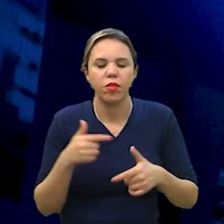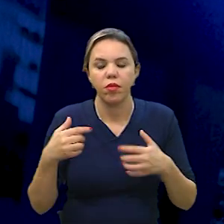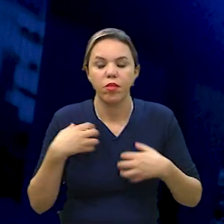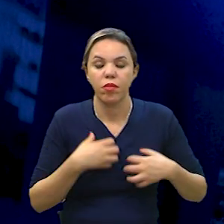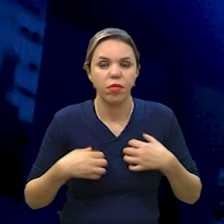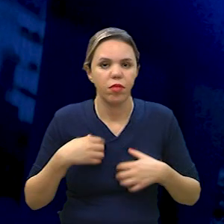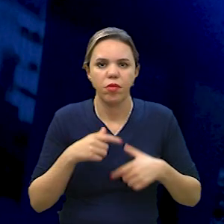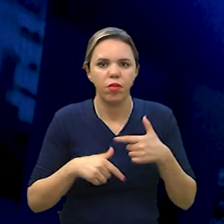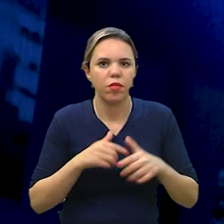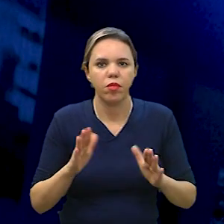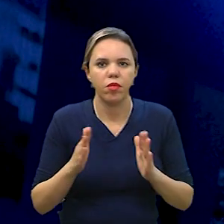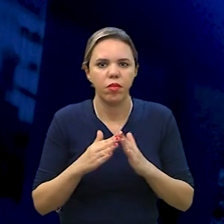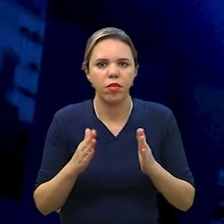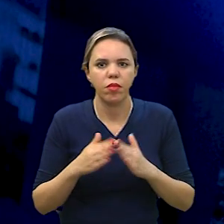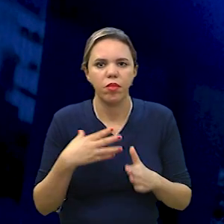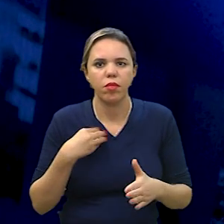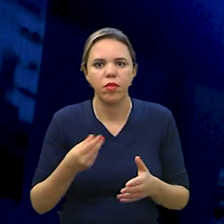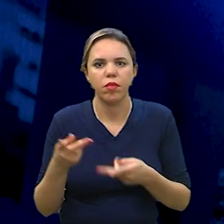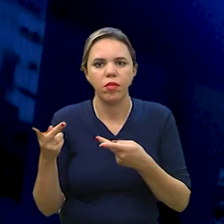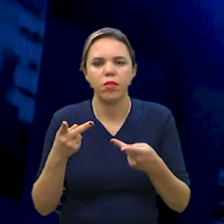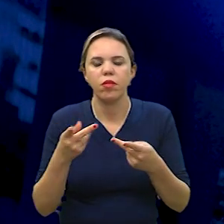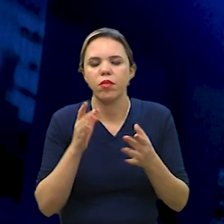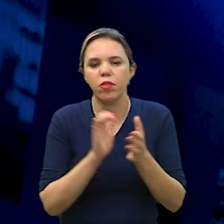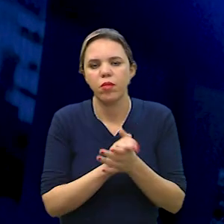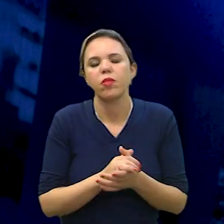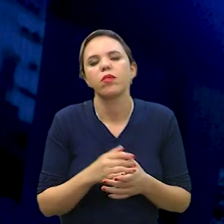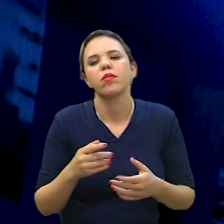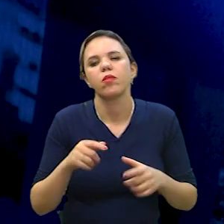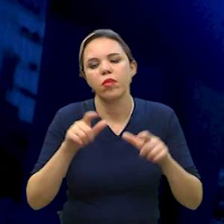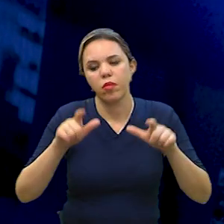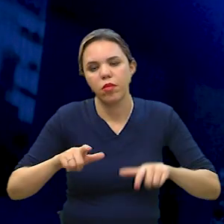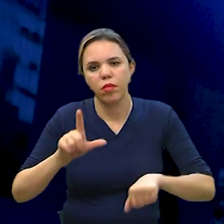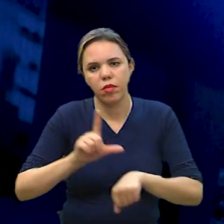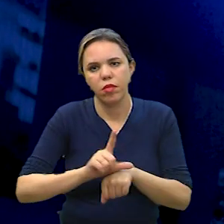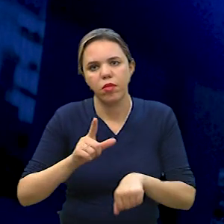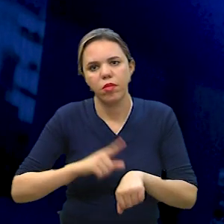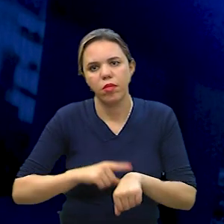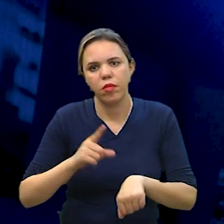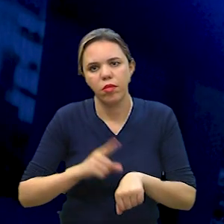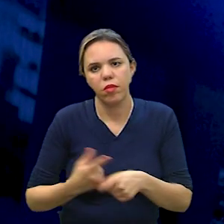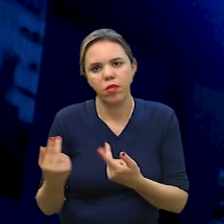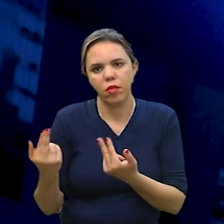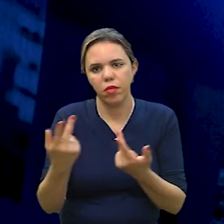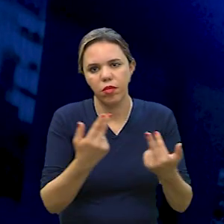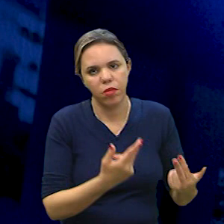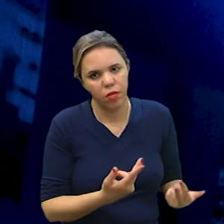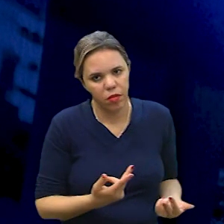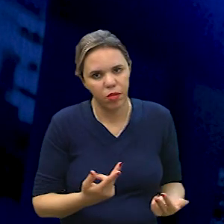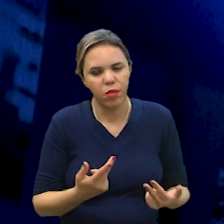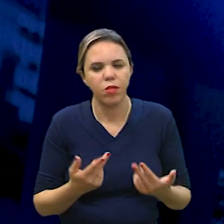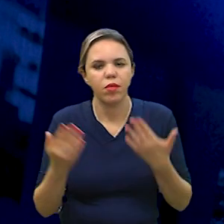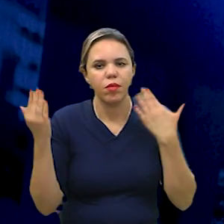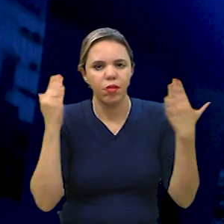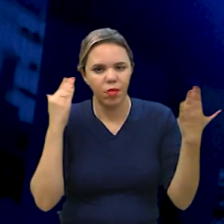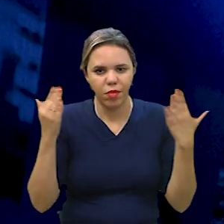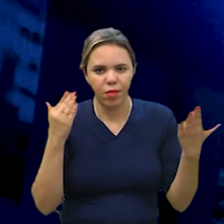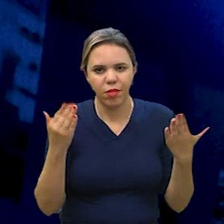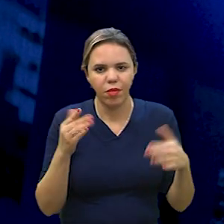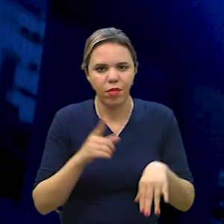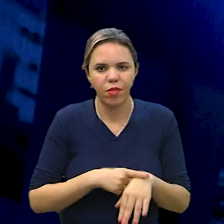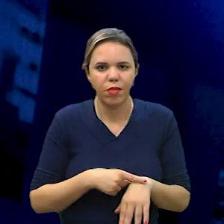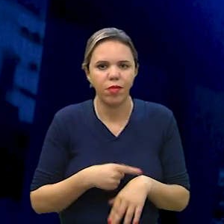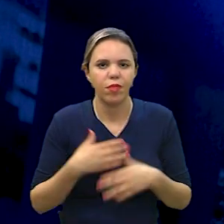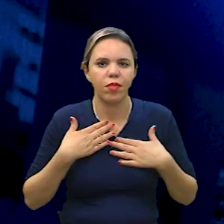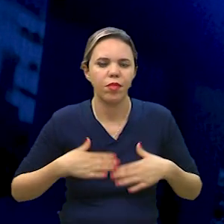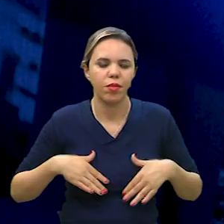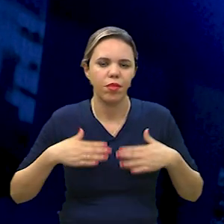Aquela agitação do trabalho, em casa, os filhos chamando o marido. Então, o salão é um momento também que é como se fosse uma terapia, né? Um